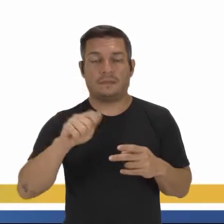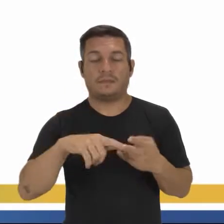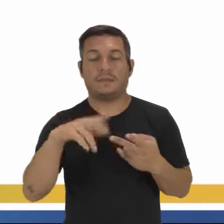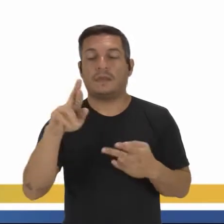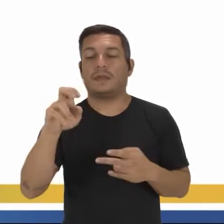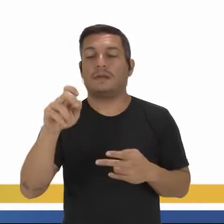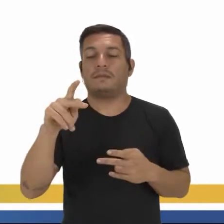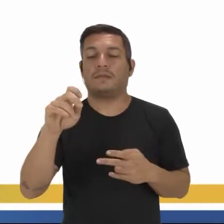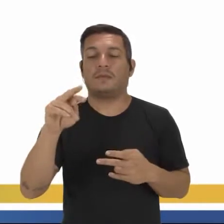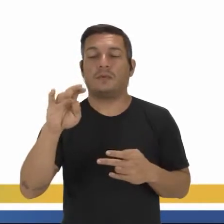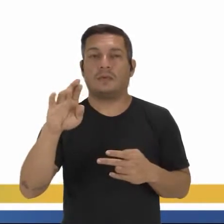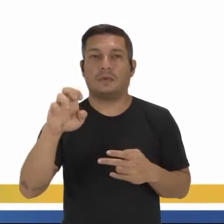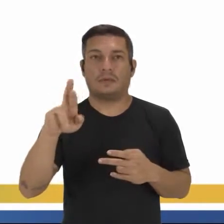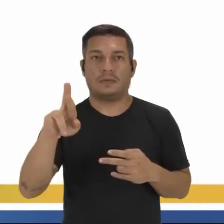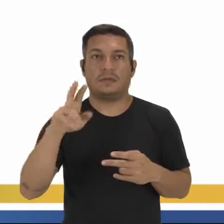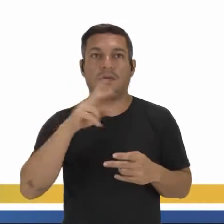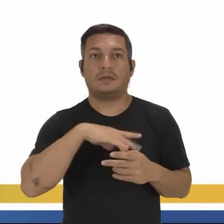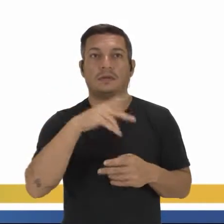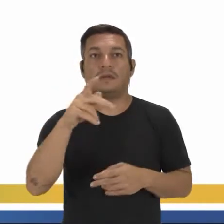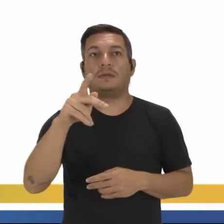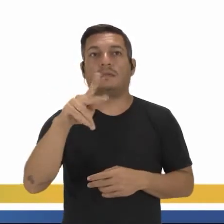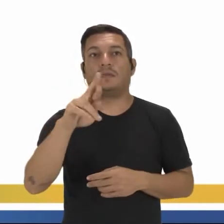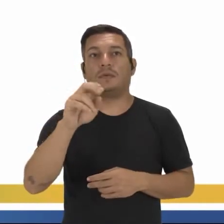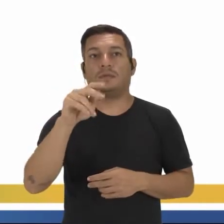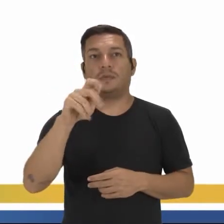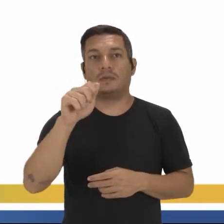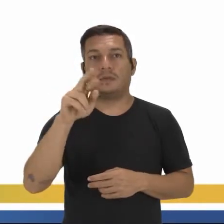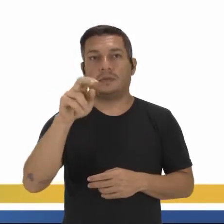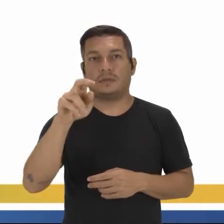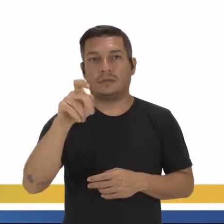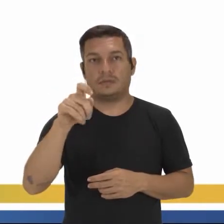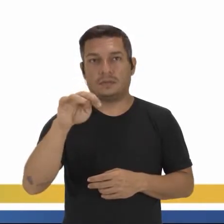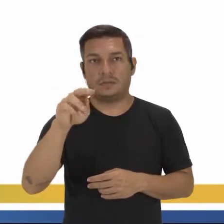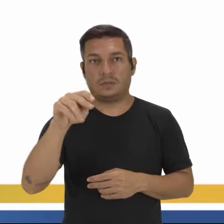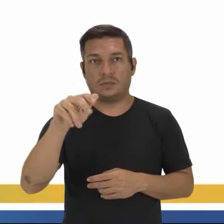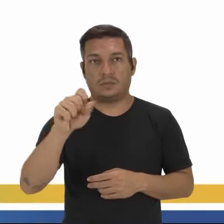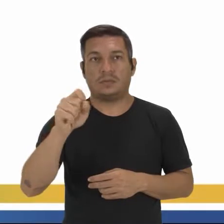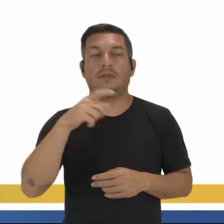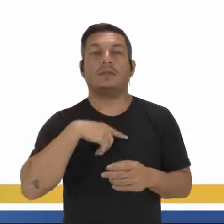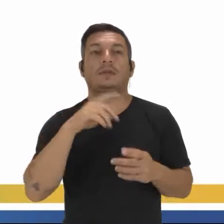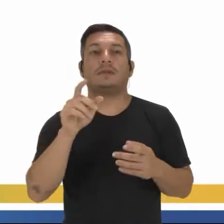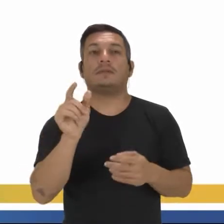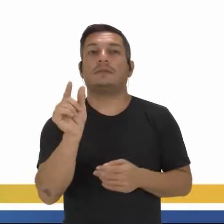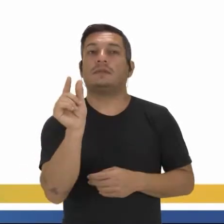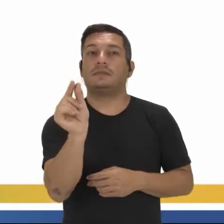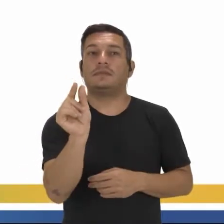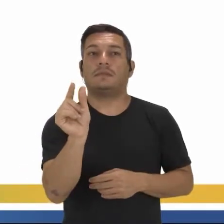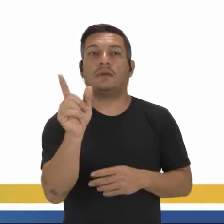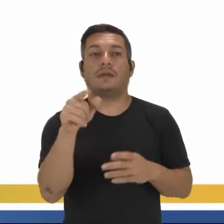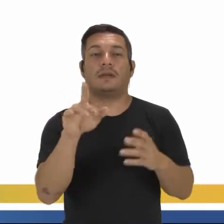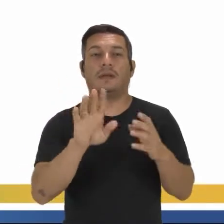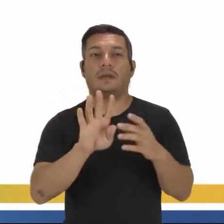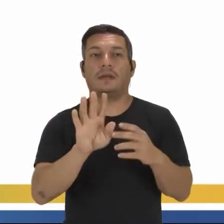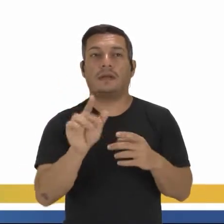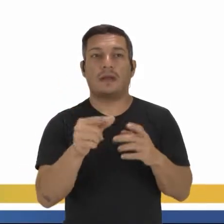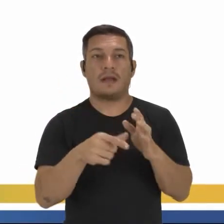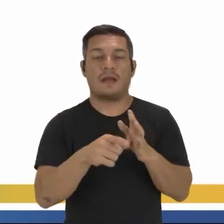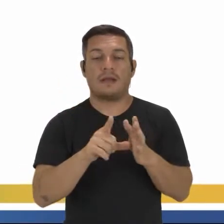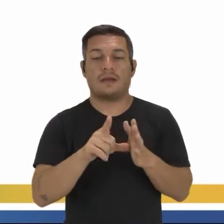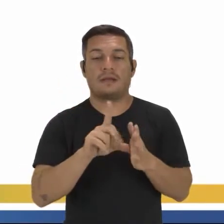as proparoxítonas, que são as palavras cuja sílaba tônica é a antepenúltima sílaba da